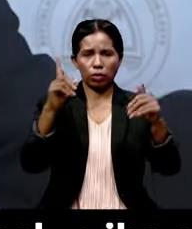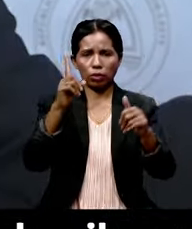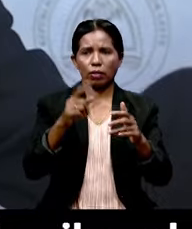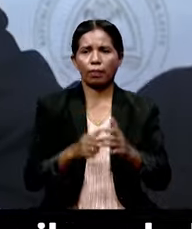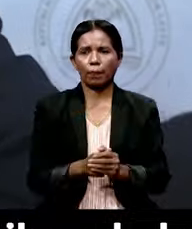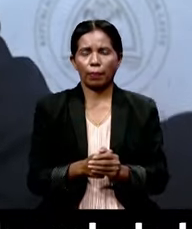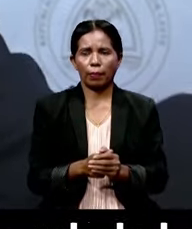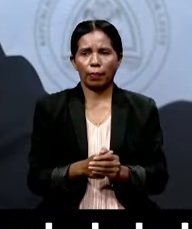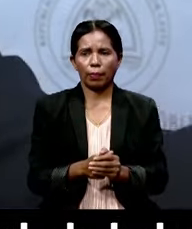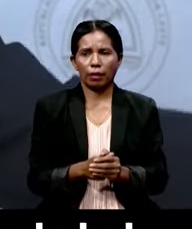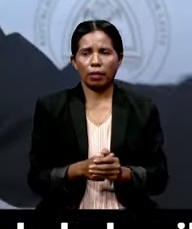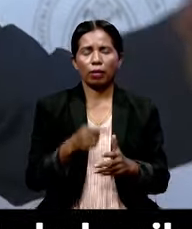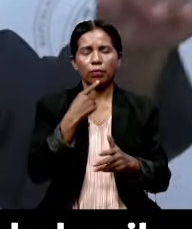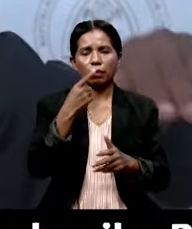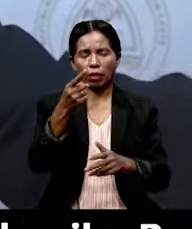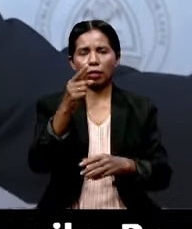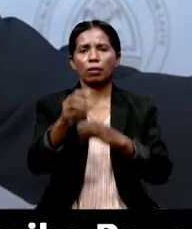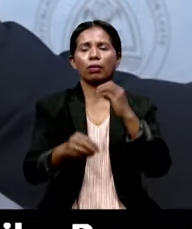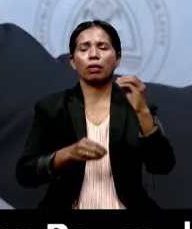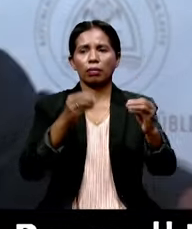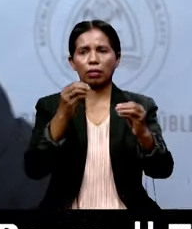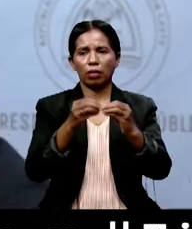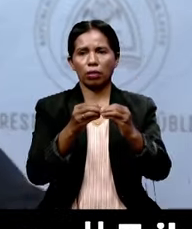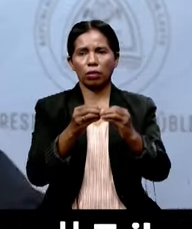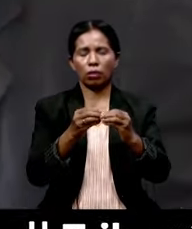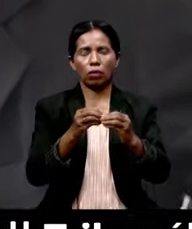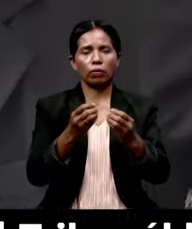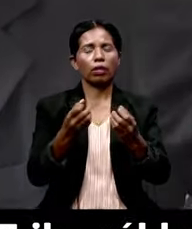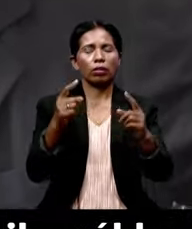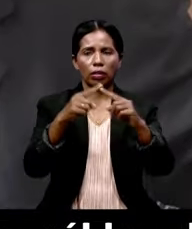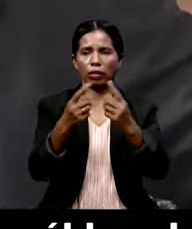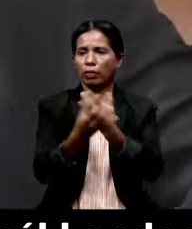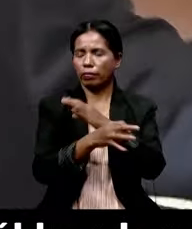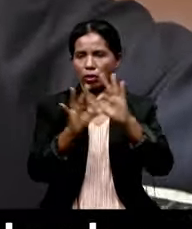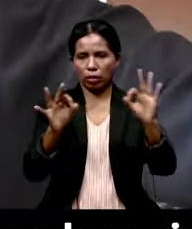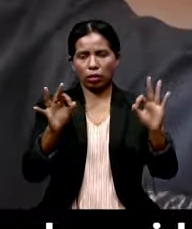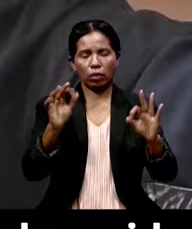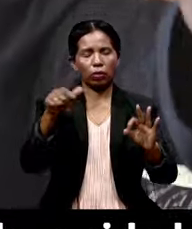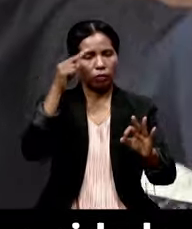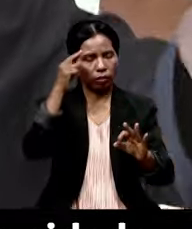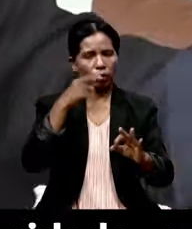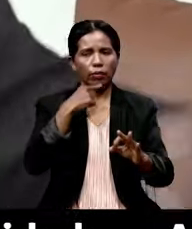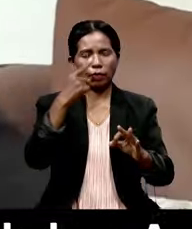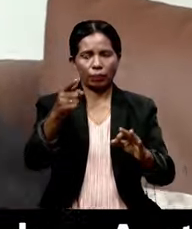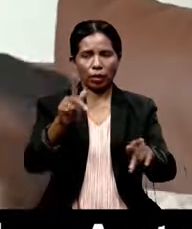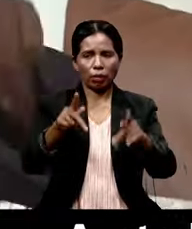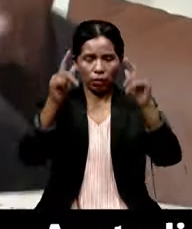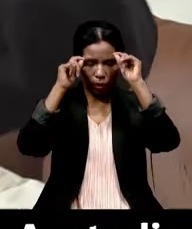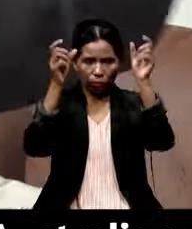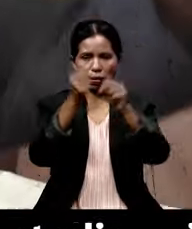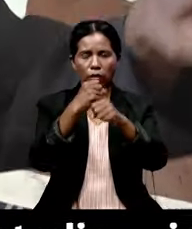a tudo tem que atar, botem, botona. Governante né, Hatutan, antes né, Timoruan